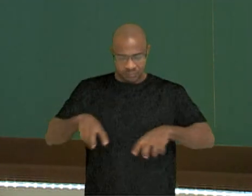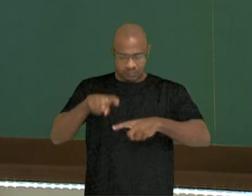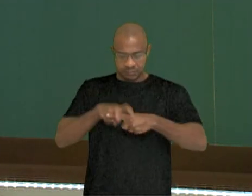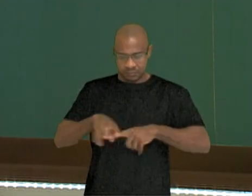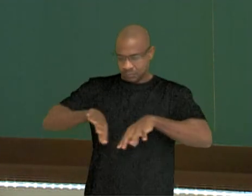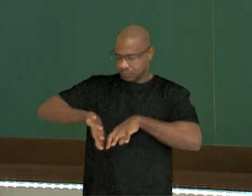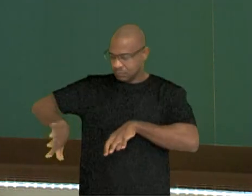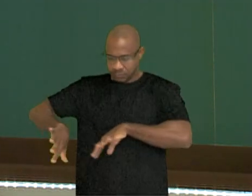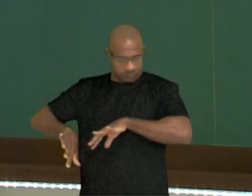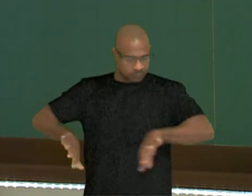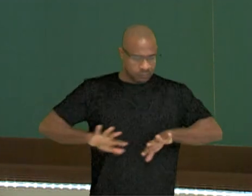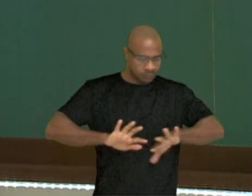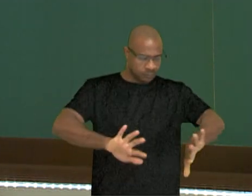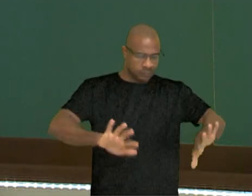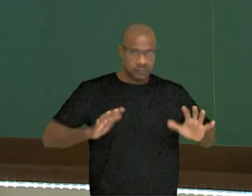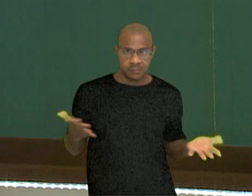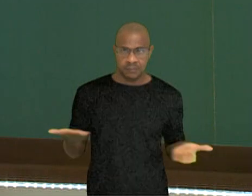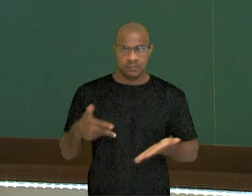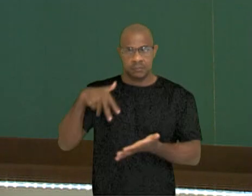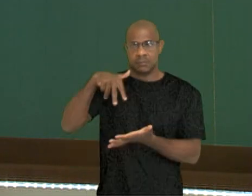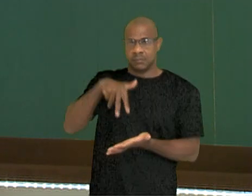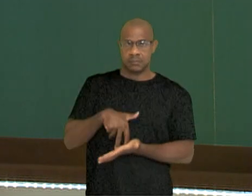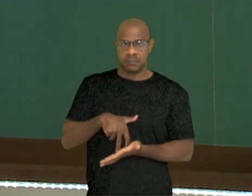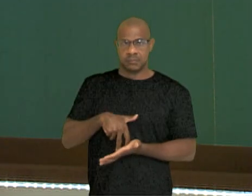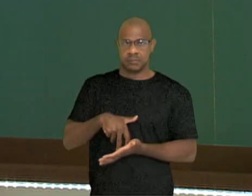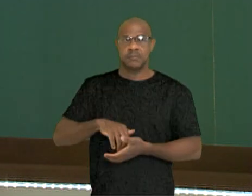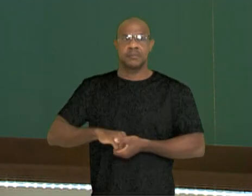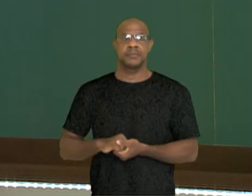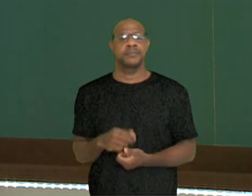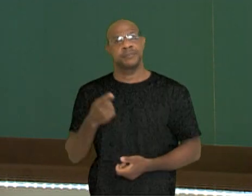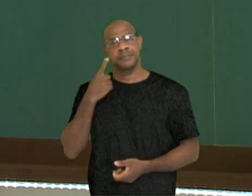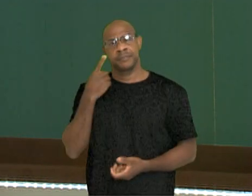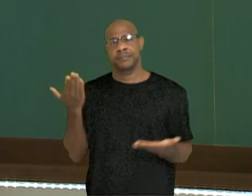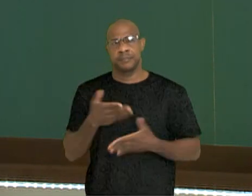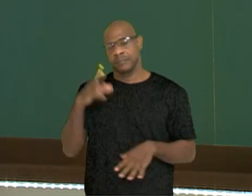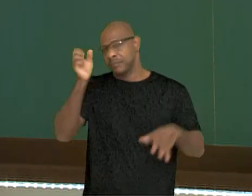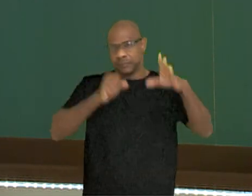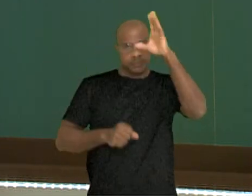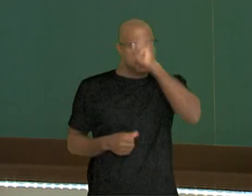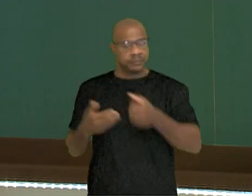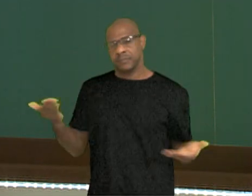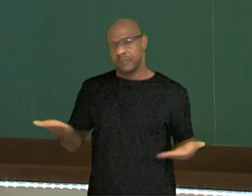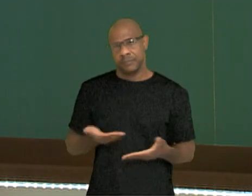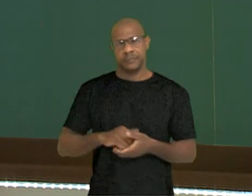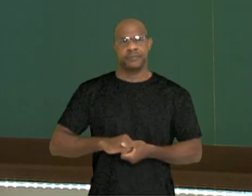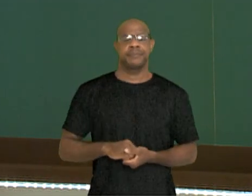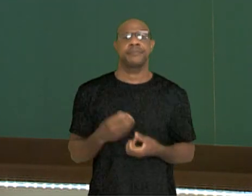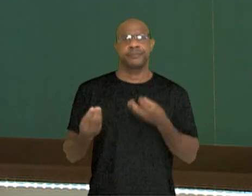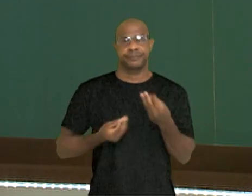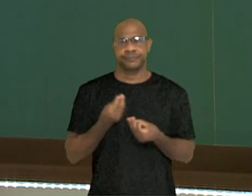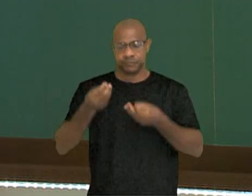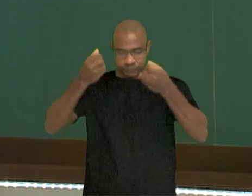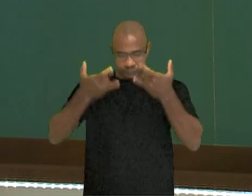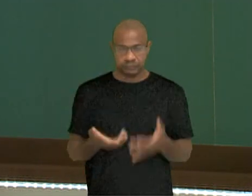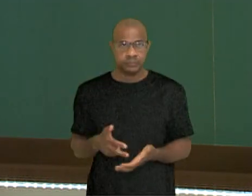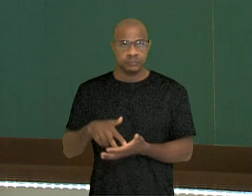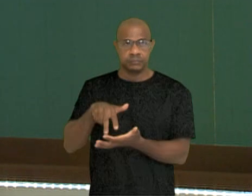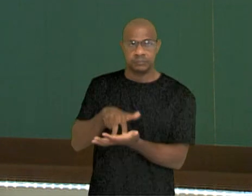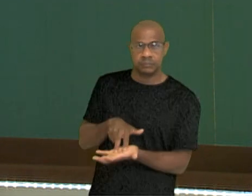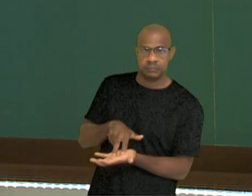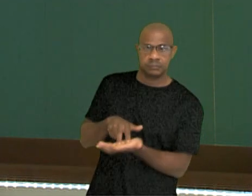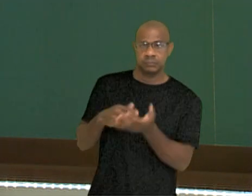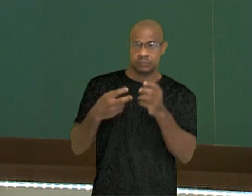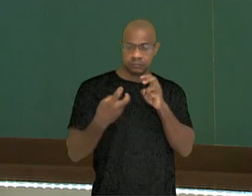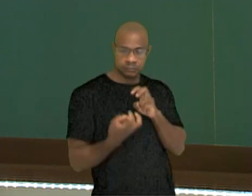aí na sua sala, no seu quarto, tá? Afasta alguma coisa que esteja te atrapalhando, encosta a cadeira e fica de pé, porque a